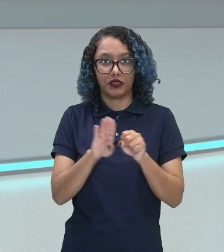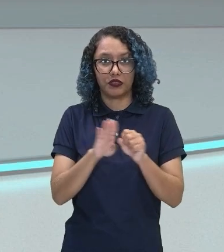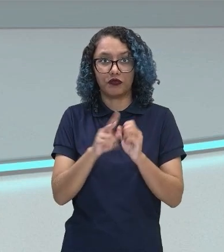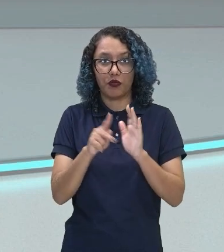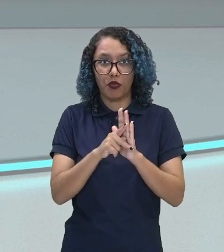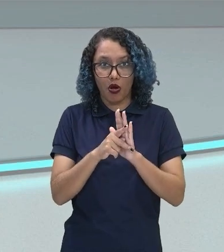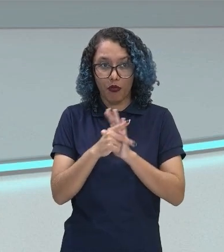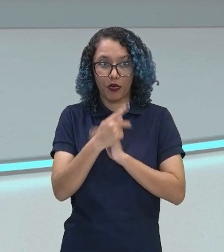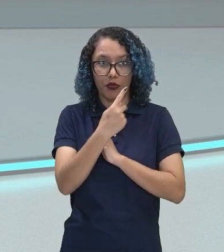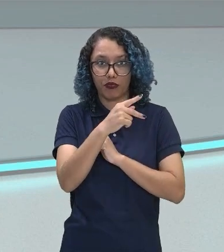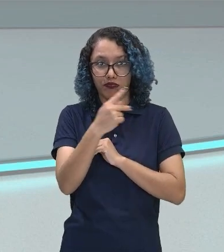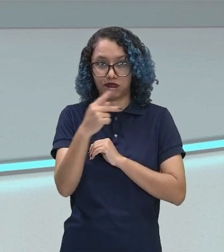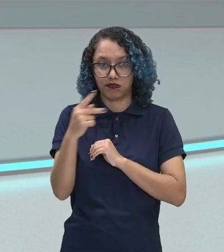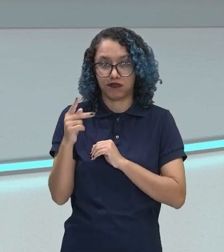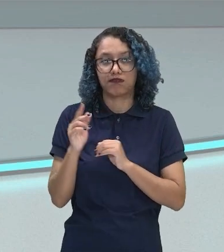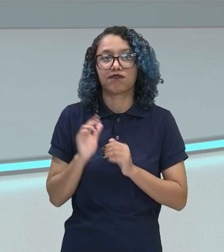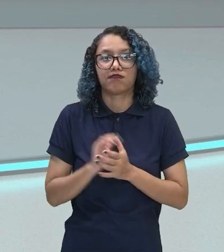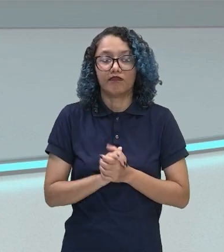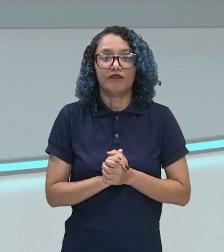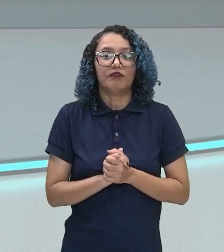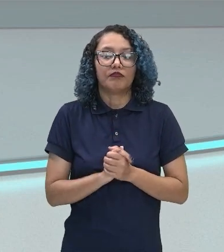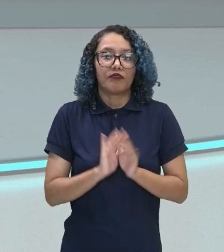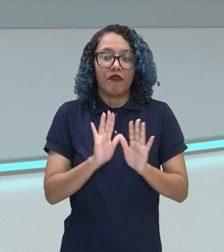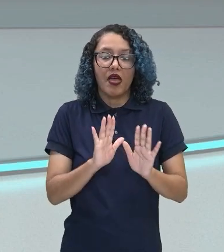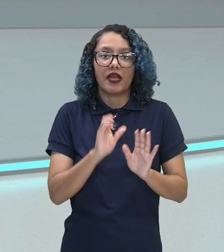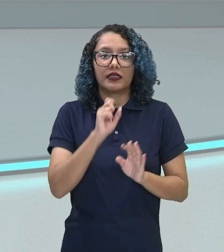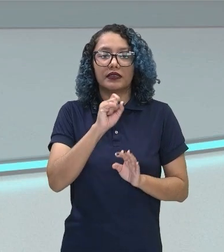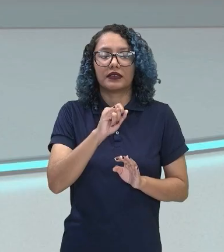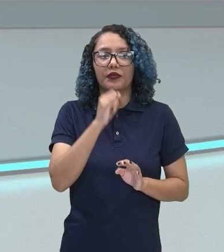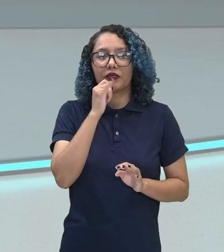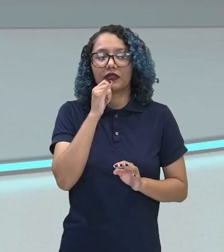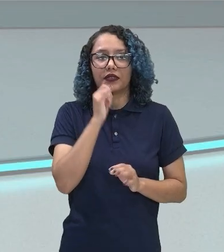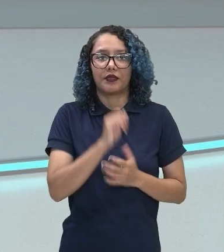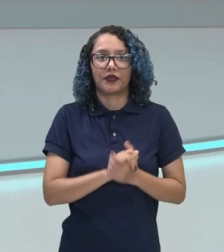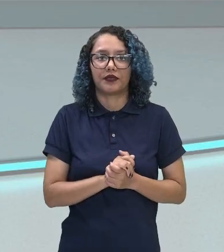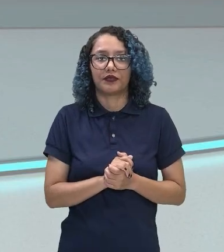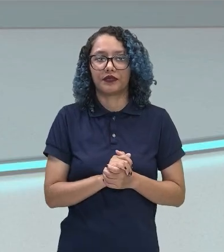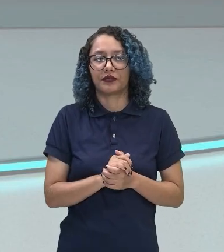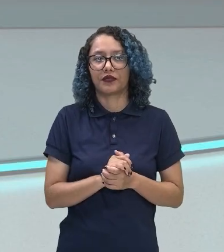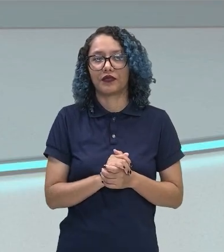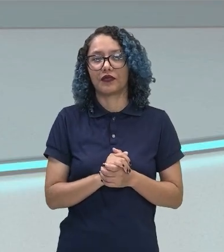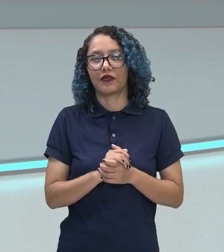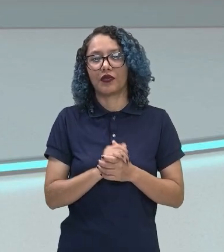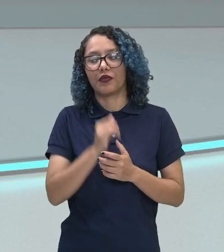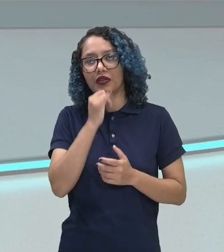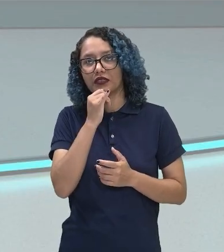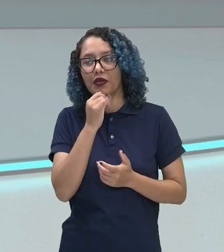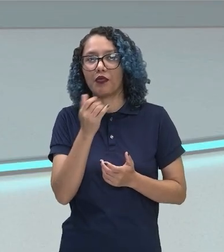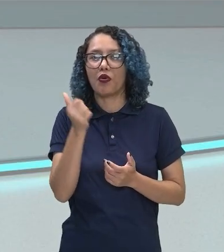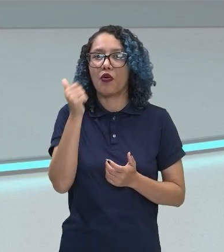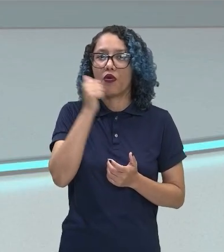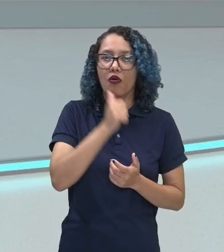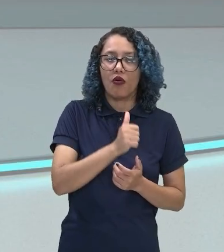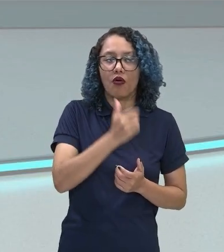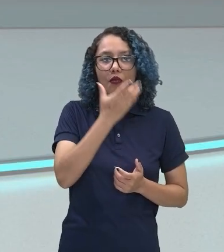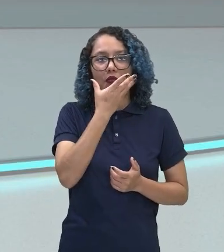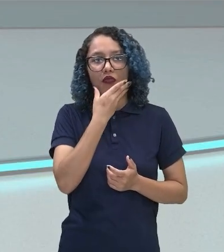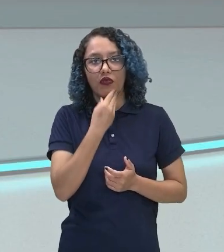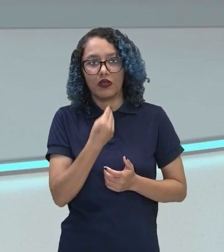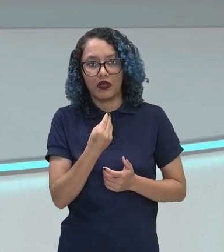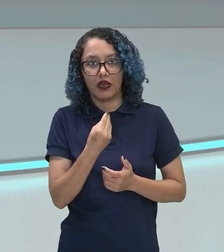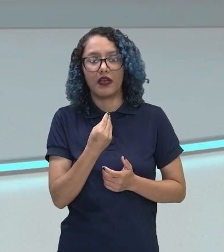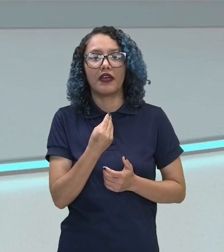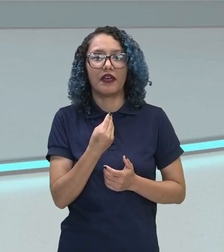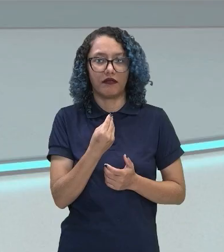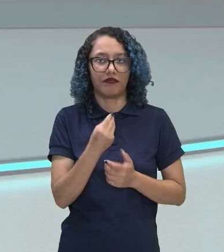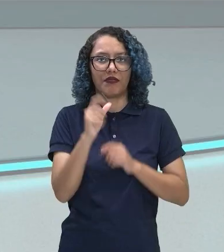estamos falando de substantivo. Quando eu me refiro a coisas gerais, por exemplo, como homem, mulher, né, são termos